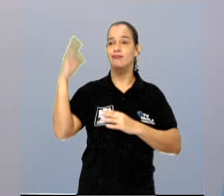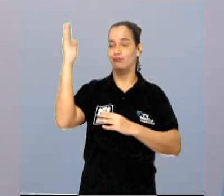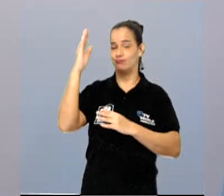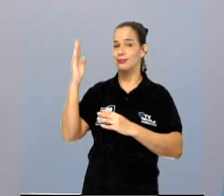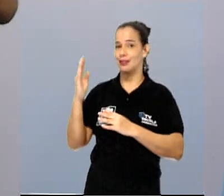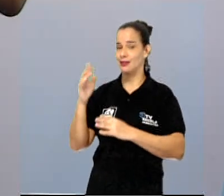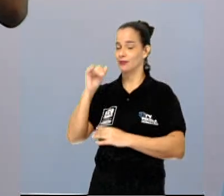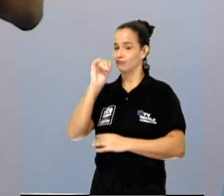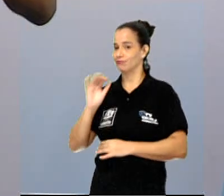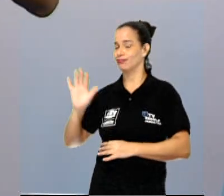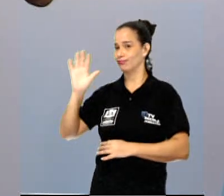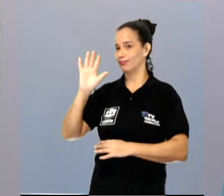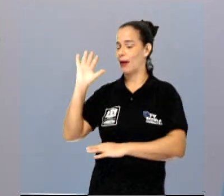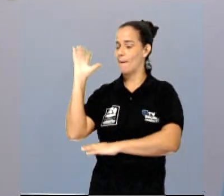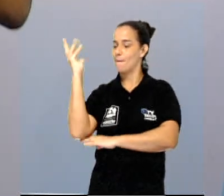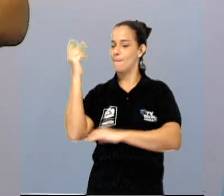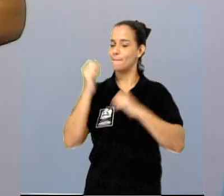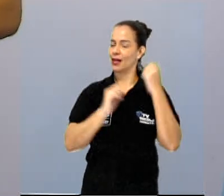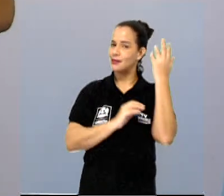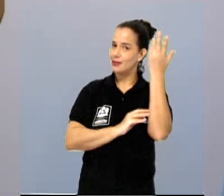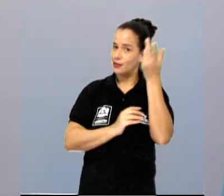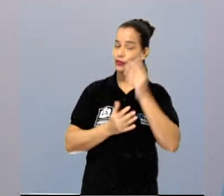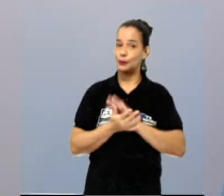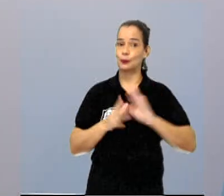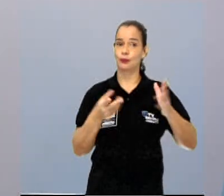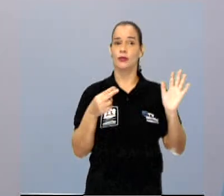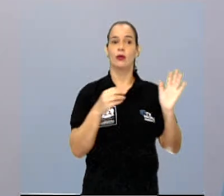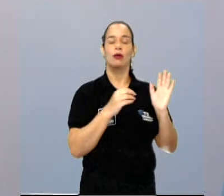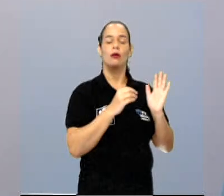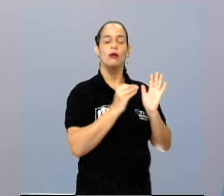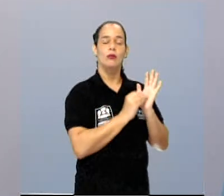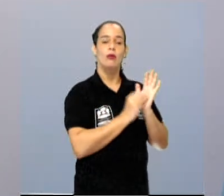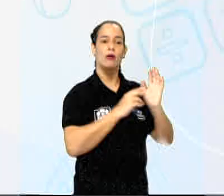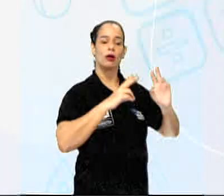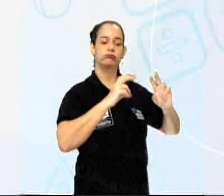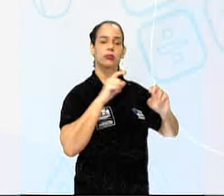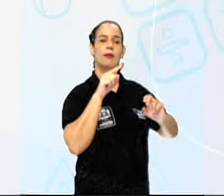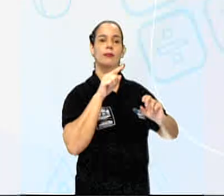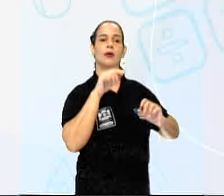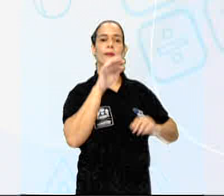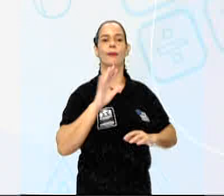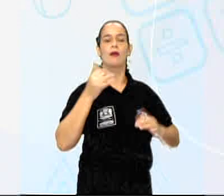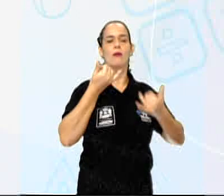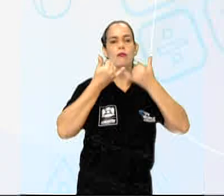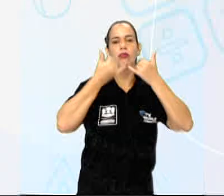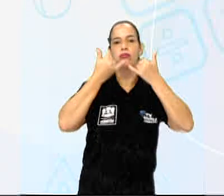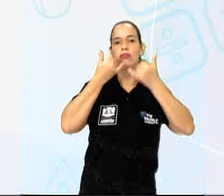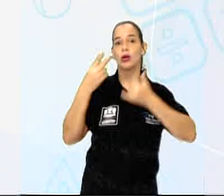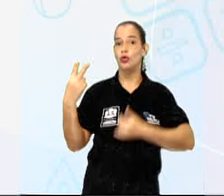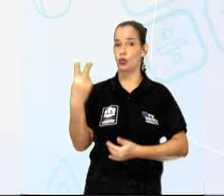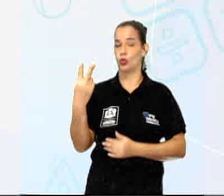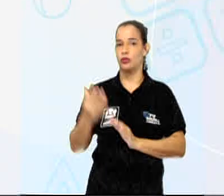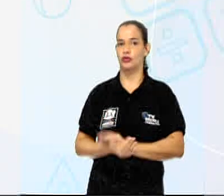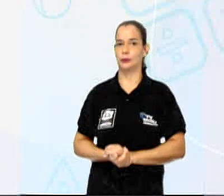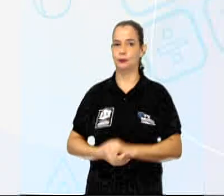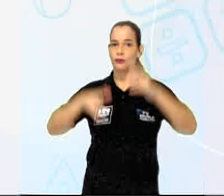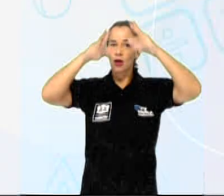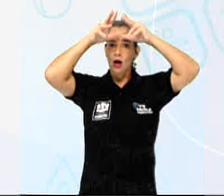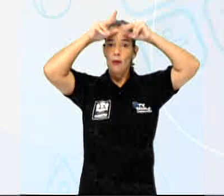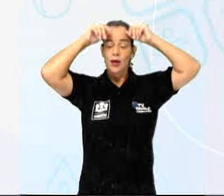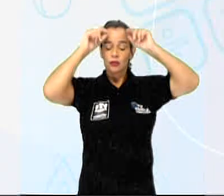queria começar aqui trazendo essas duas reportagens. A primeira que está aí na tela, ela fala lá, Amazônia e